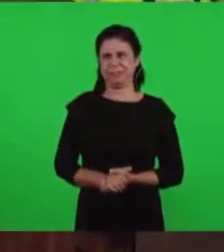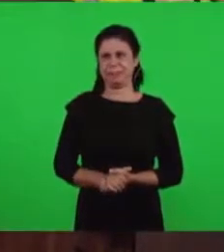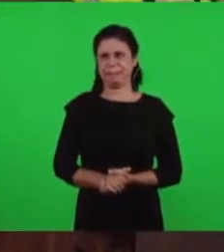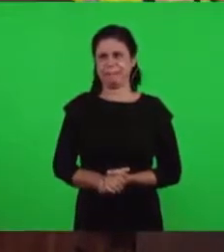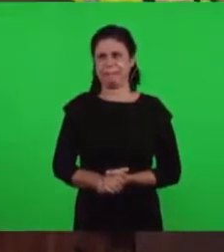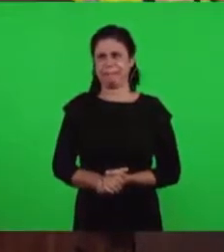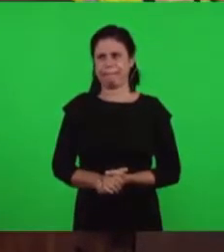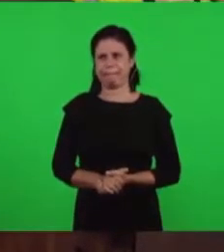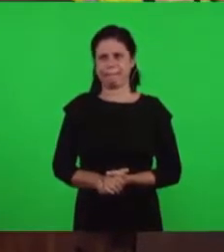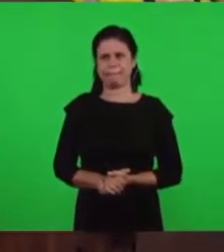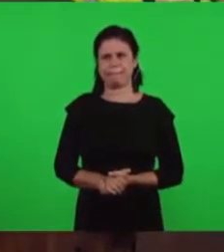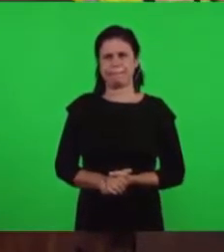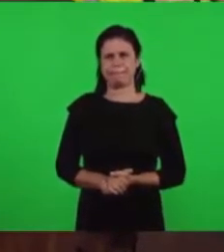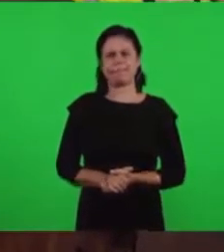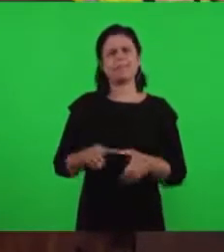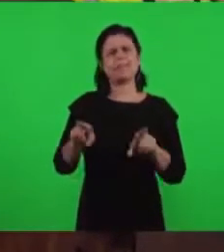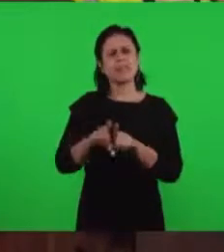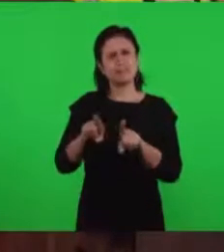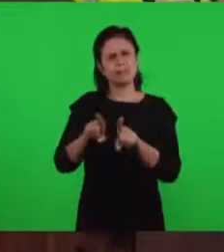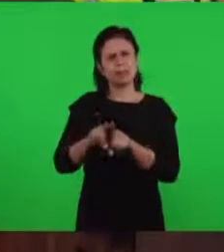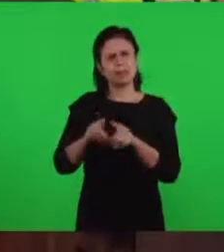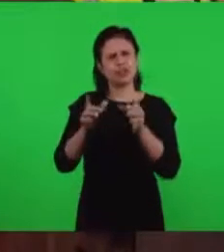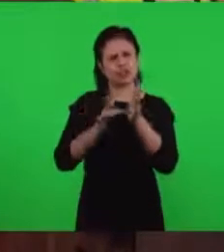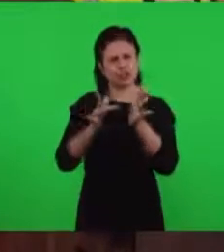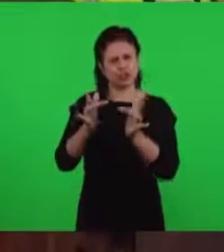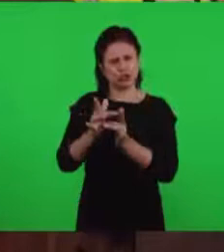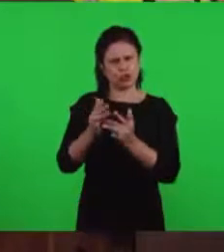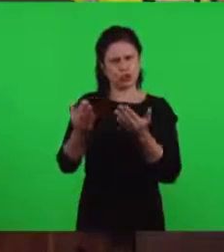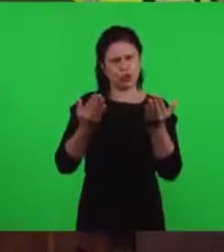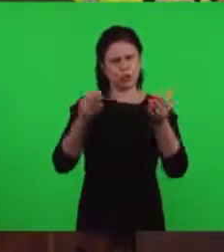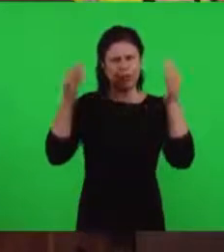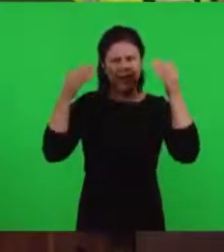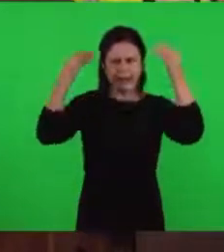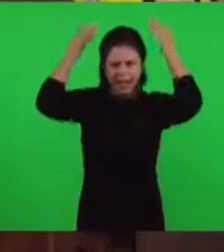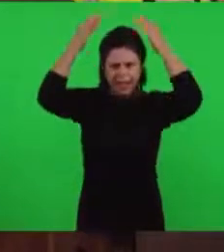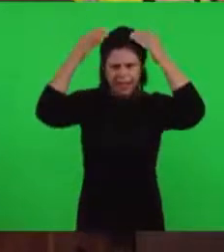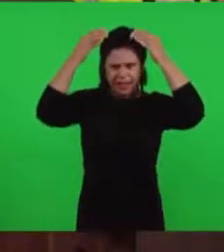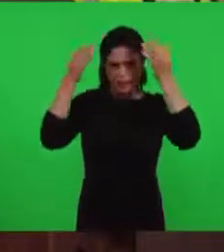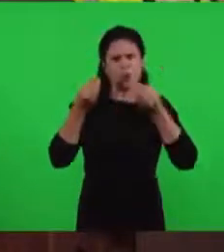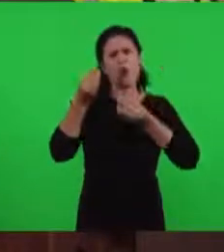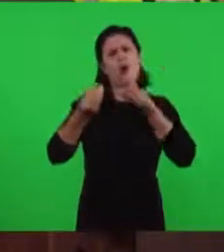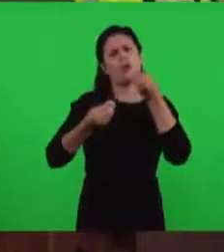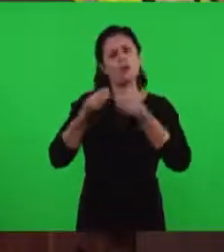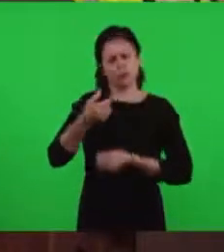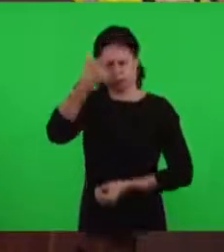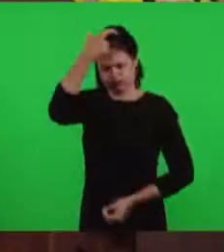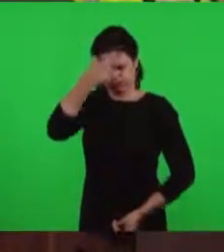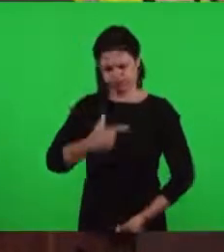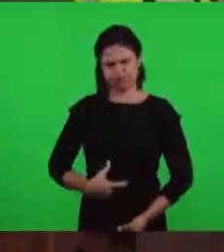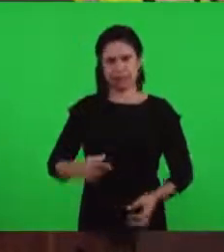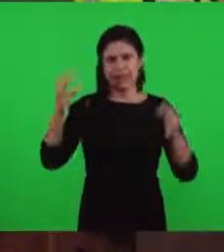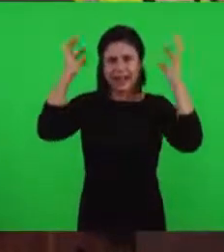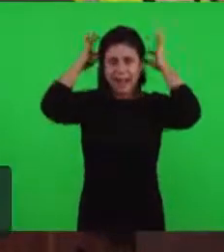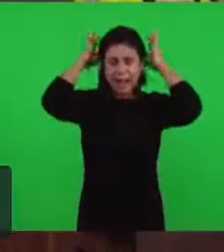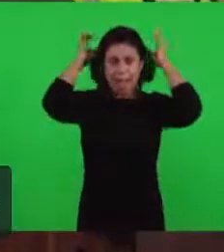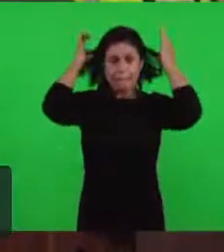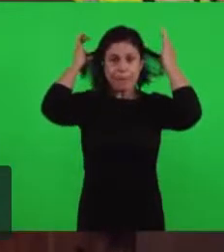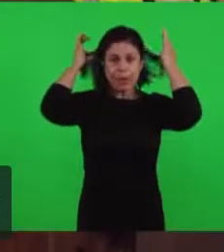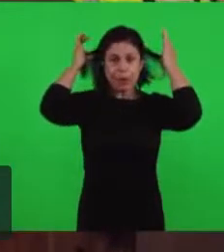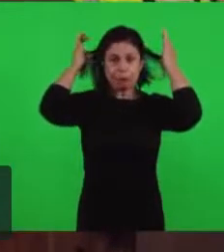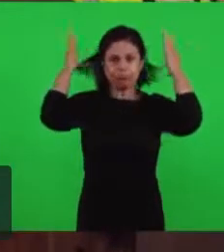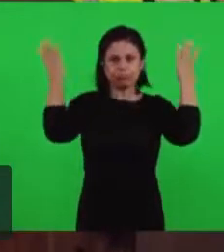seu aspecto seus cabelos falando daquilo que está